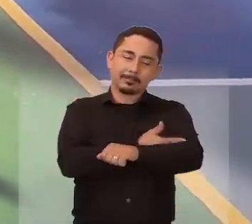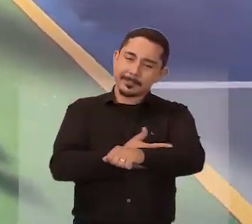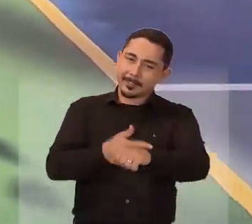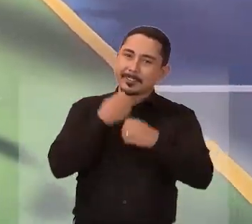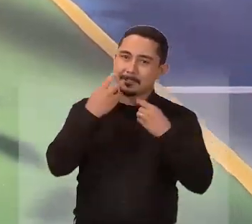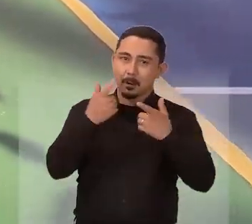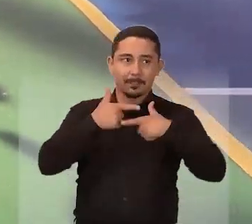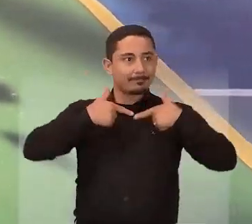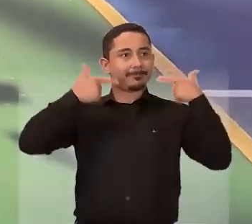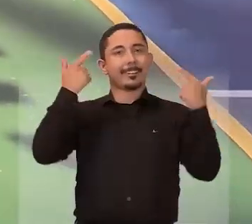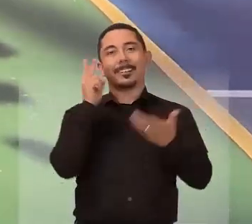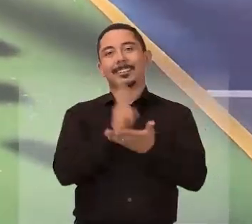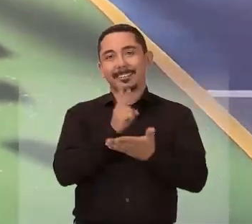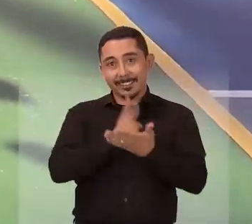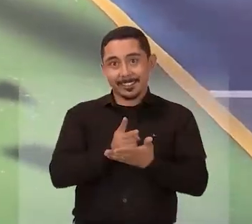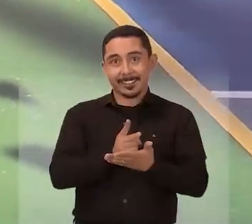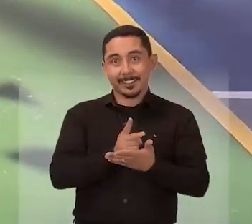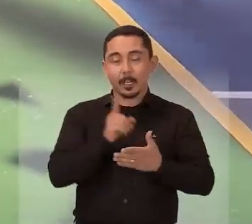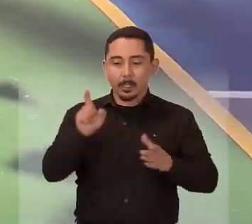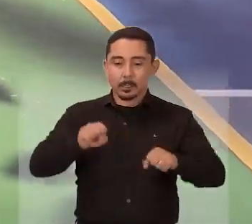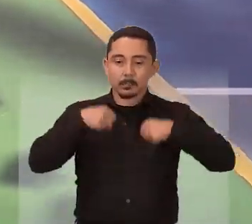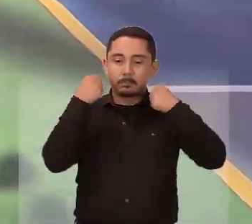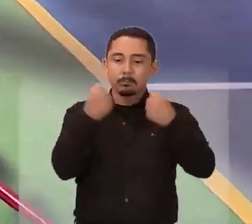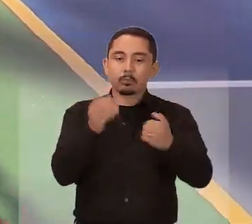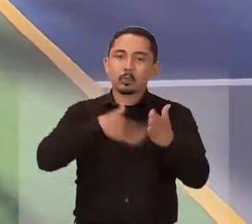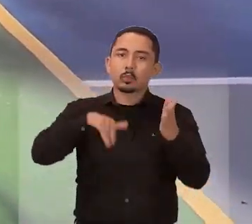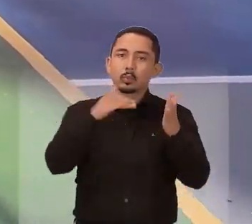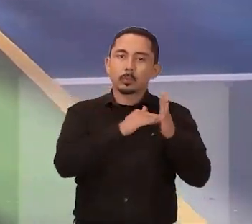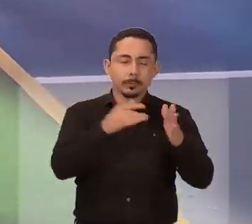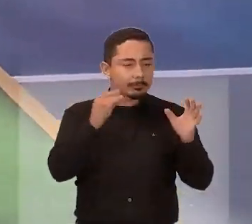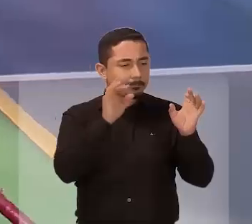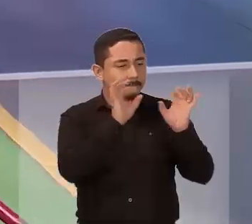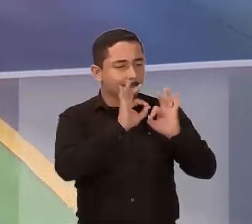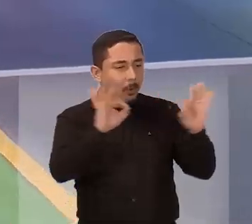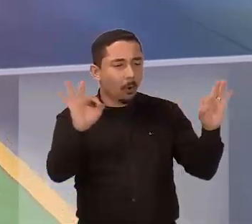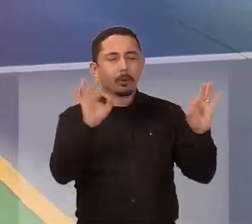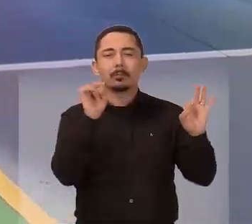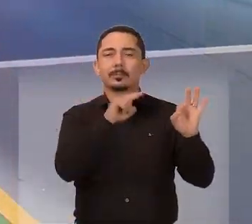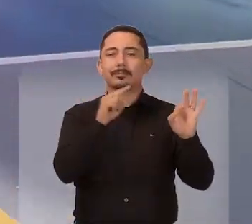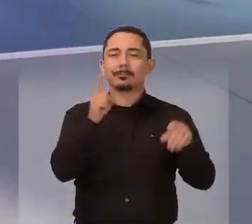em pessoa. Com esse sorrisão no rosto, ela se esforça para deixar